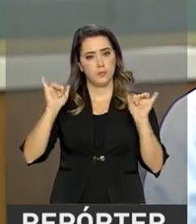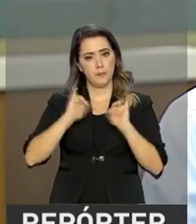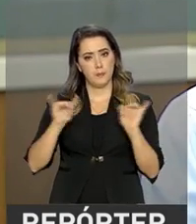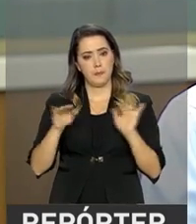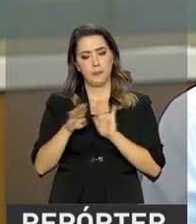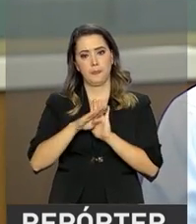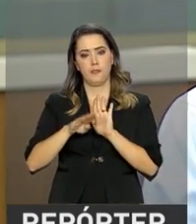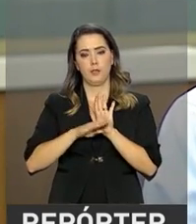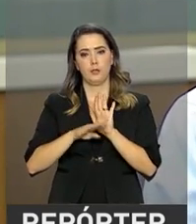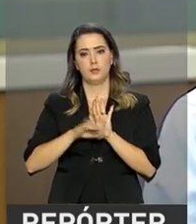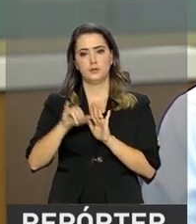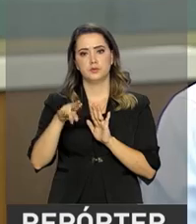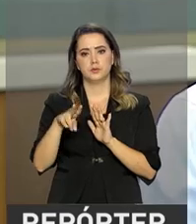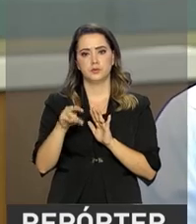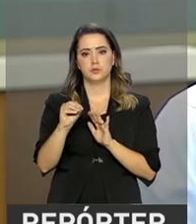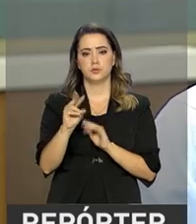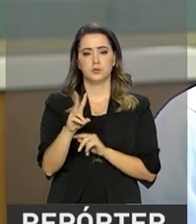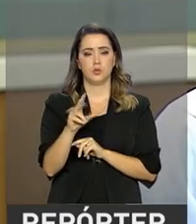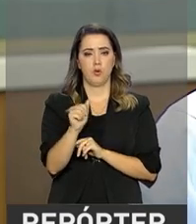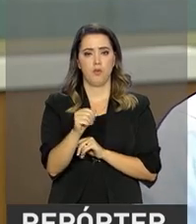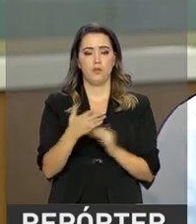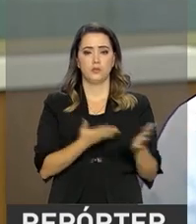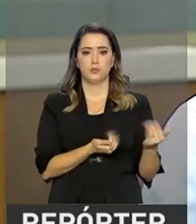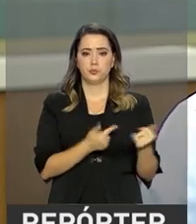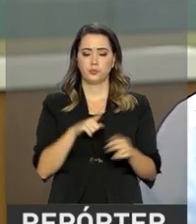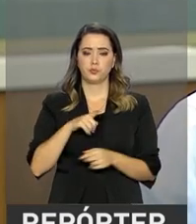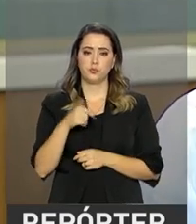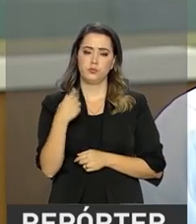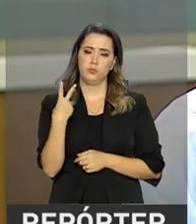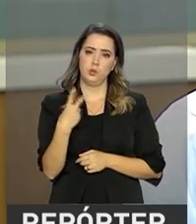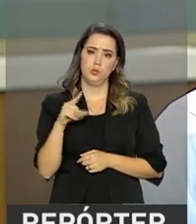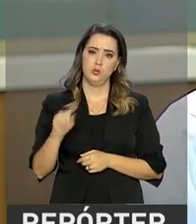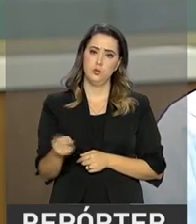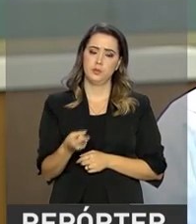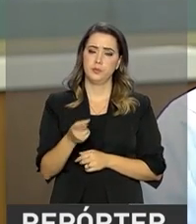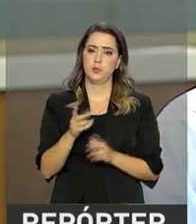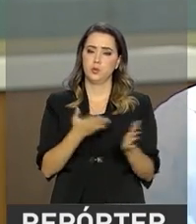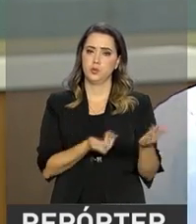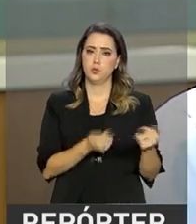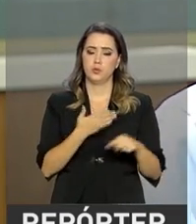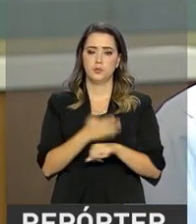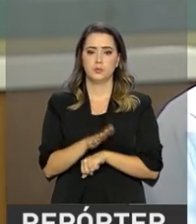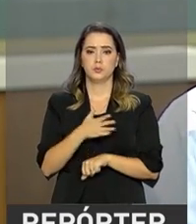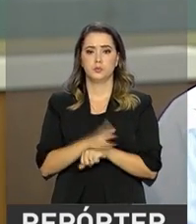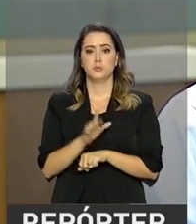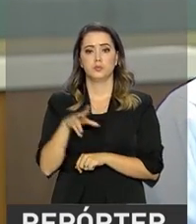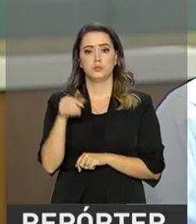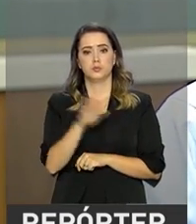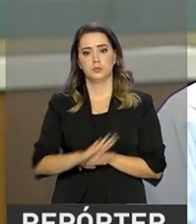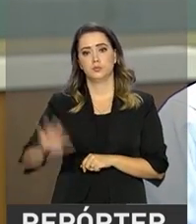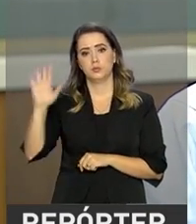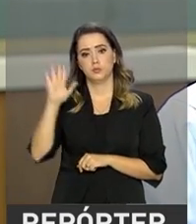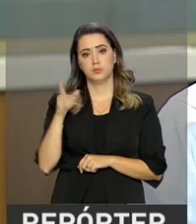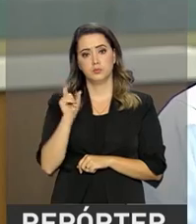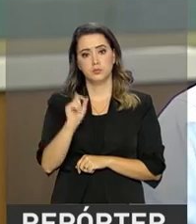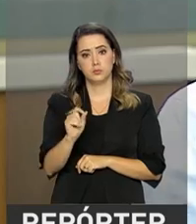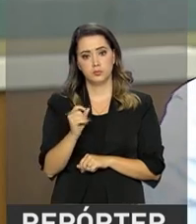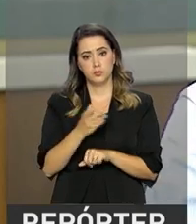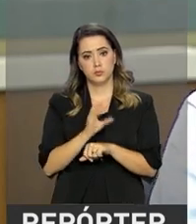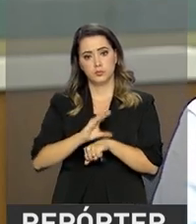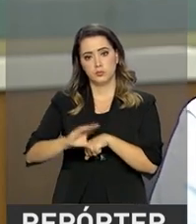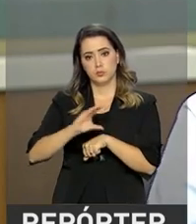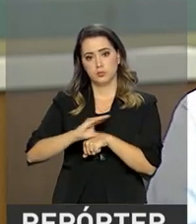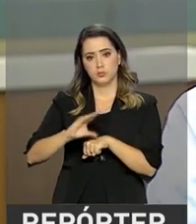projeto inova jovem que haverá dois mil jovens capacitados em todos os estados do brasil e esse curso vai